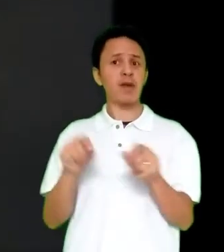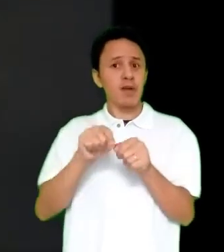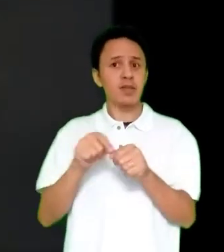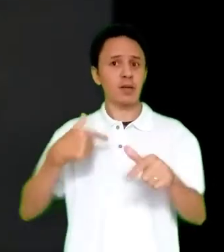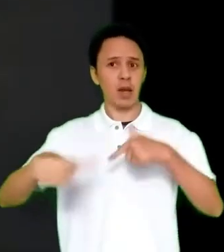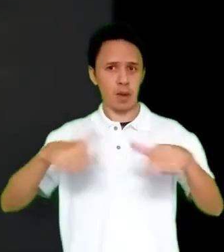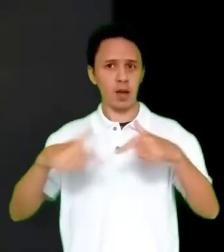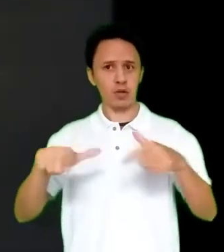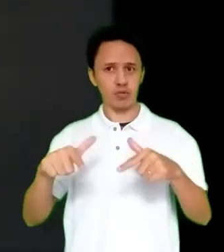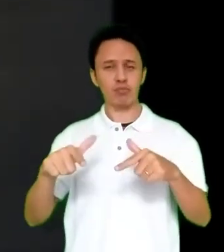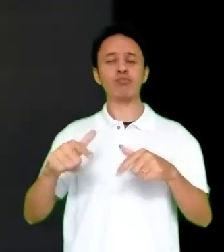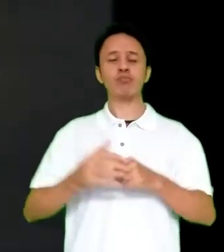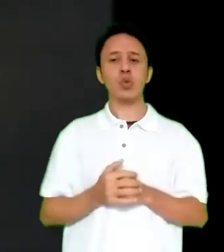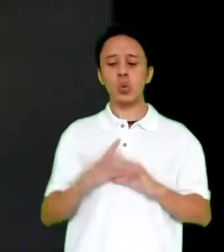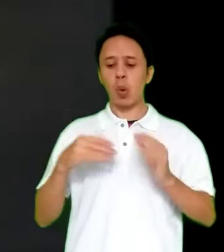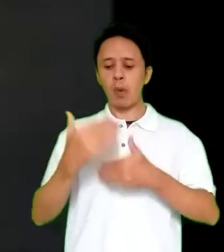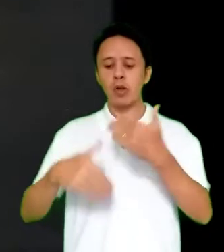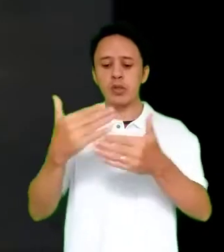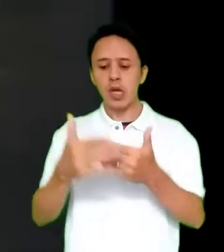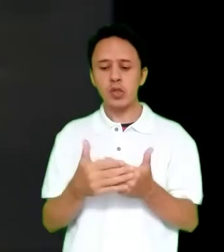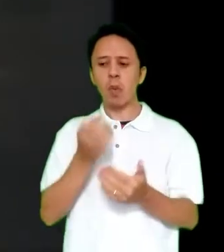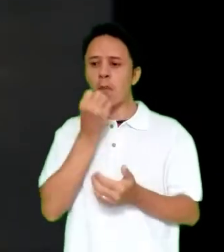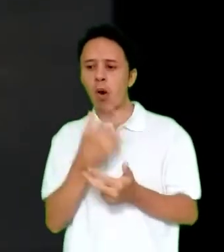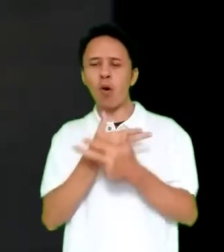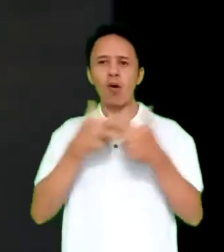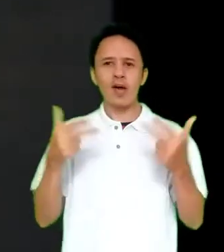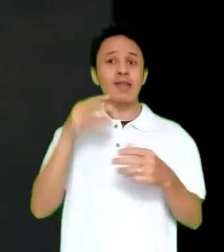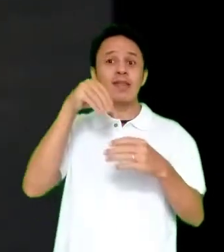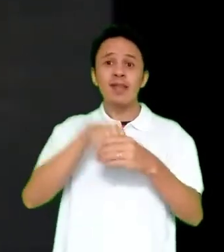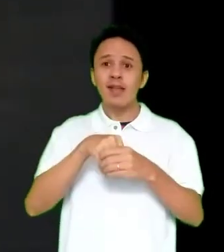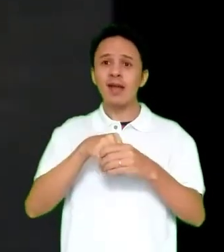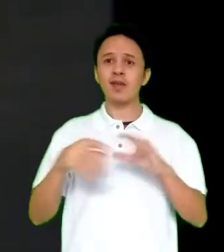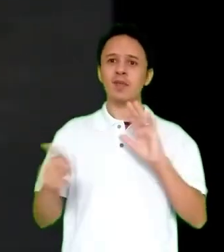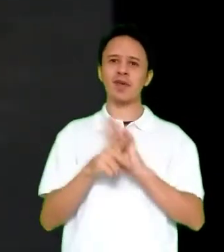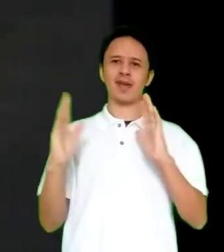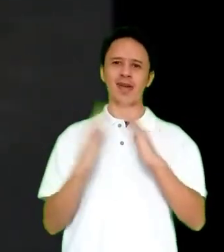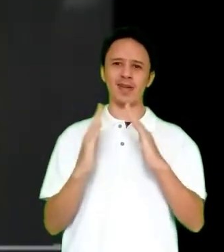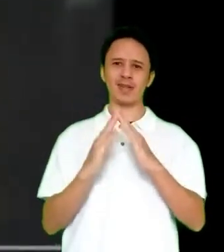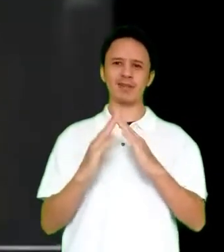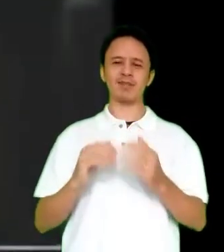trabalho manual, e quase todo o processo de beneficiamento de lã era realizado em sua própria casa.